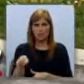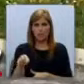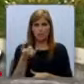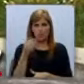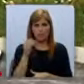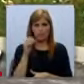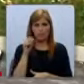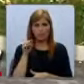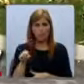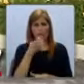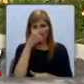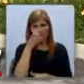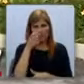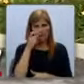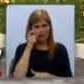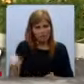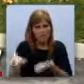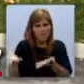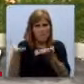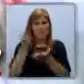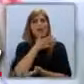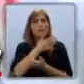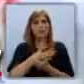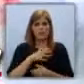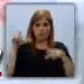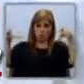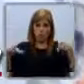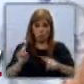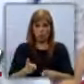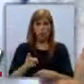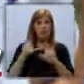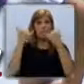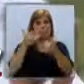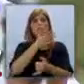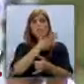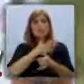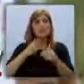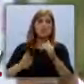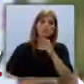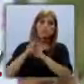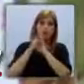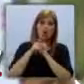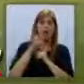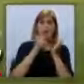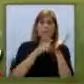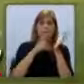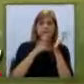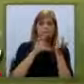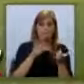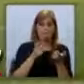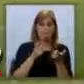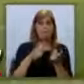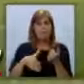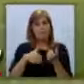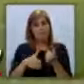a gritar pelo Benfica no estádio. Depois o Benfica viaja para os Estados Unidos, onde fará mais dois jogos, com